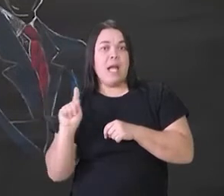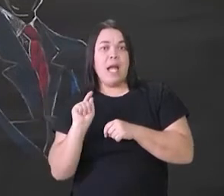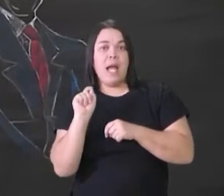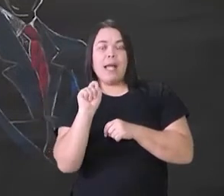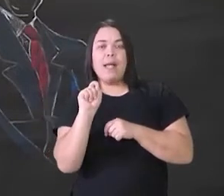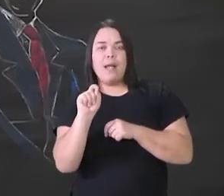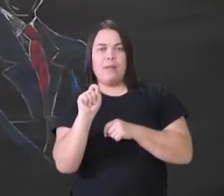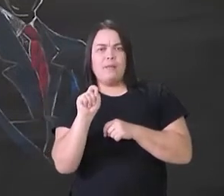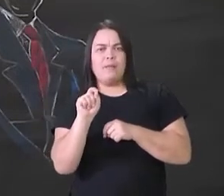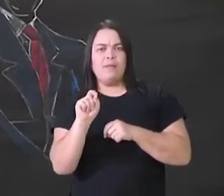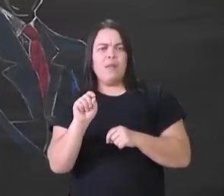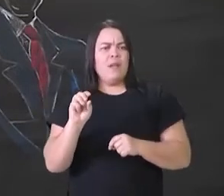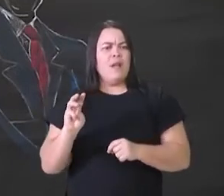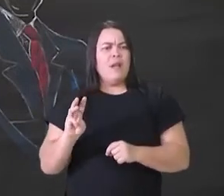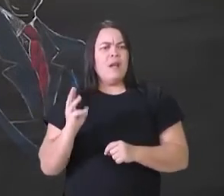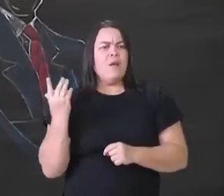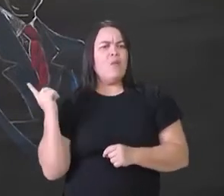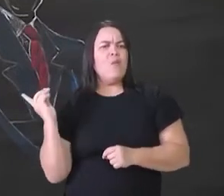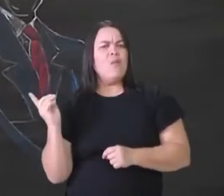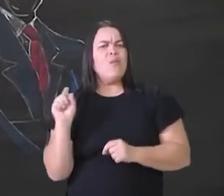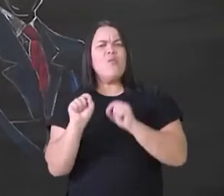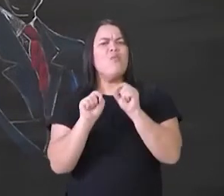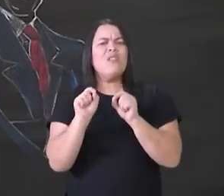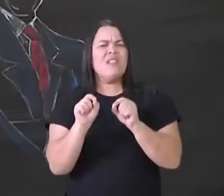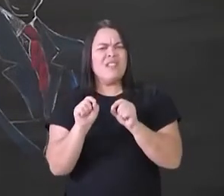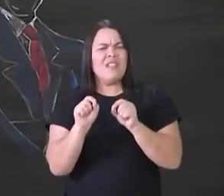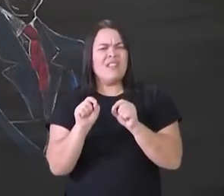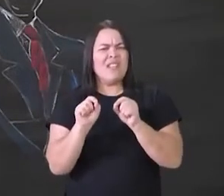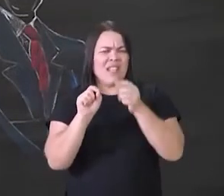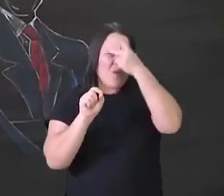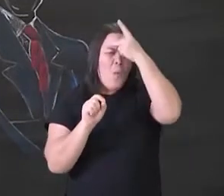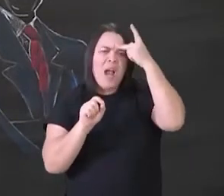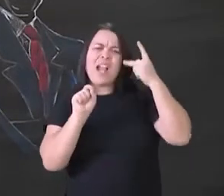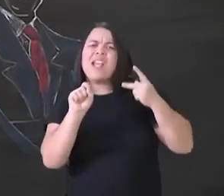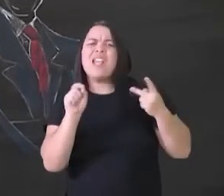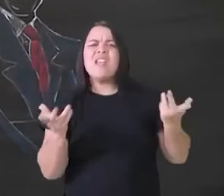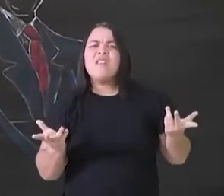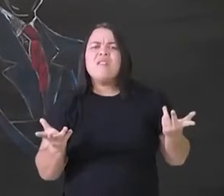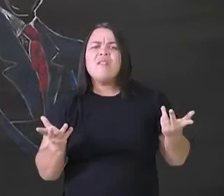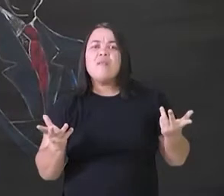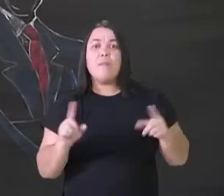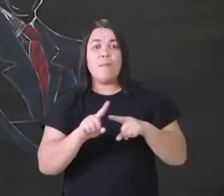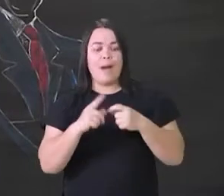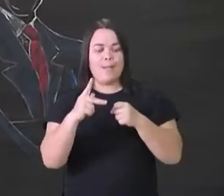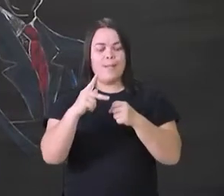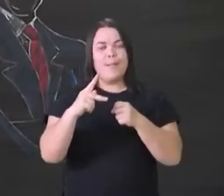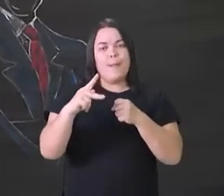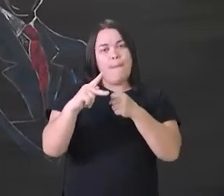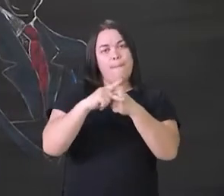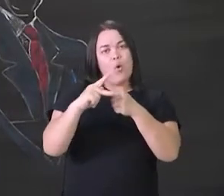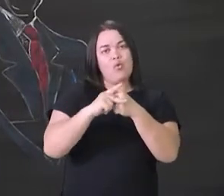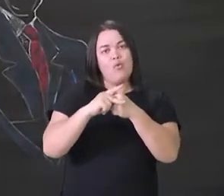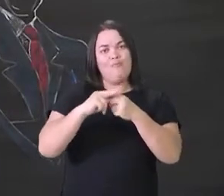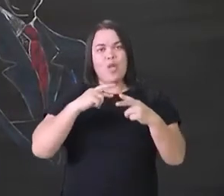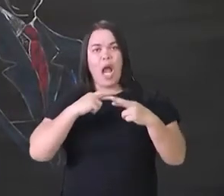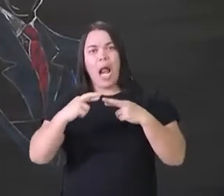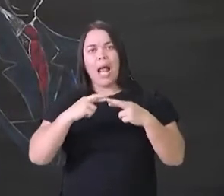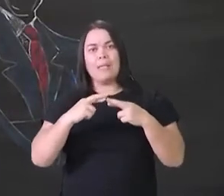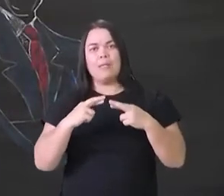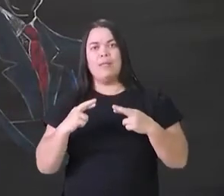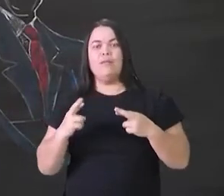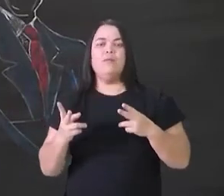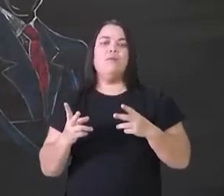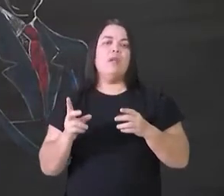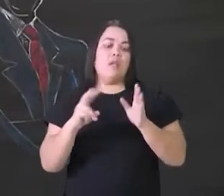who. Teacher, mas o who pode significar que? O who não é quem? É, mas quando é um pronome relativo, trazendo novamente a questão